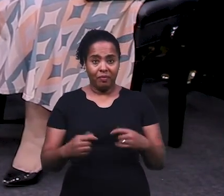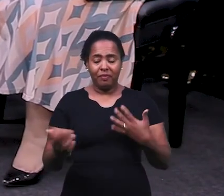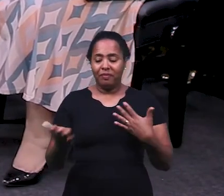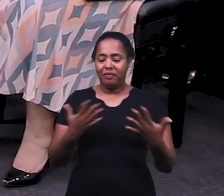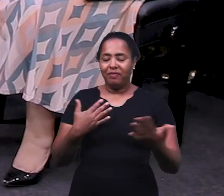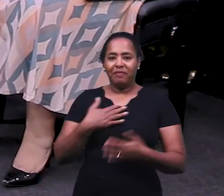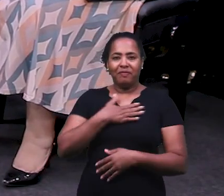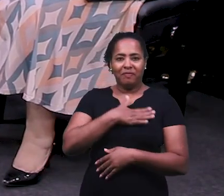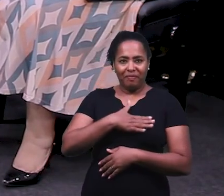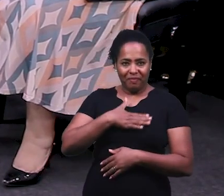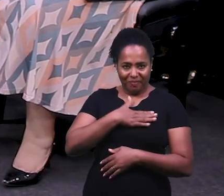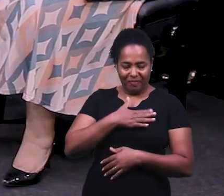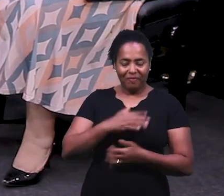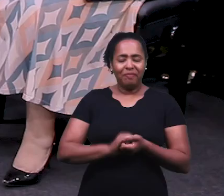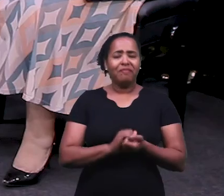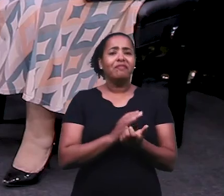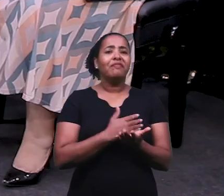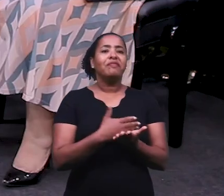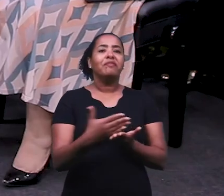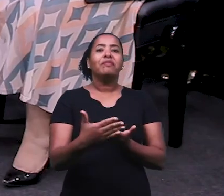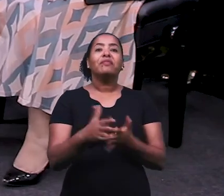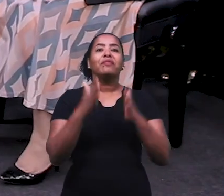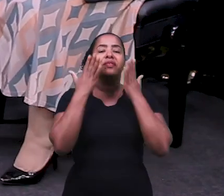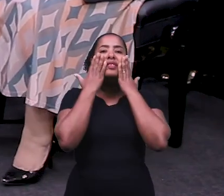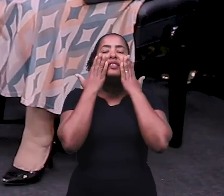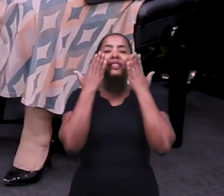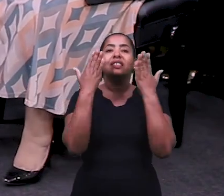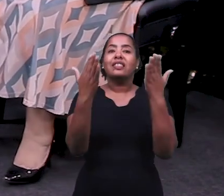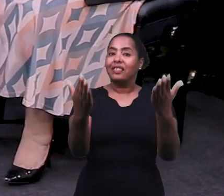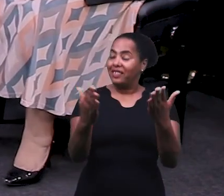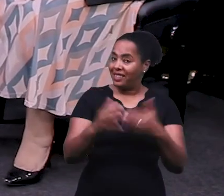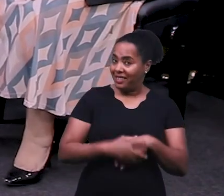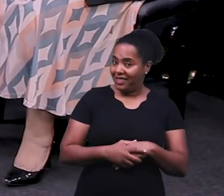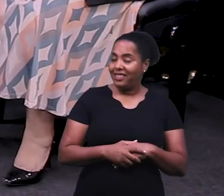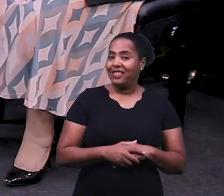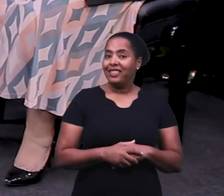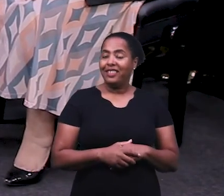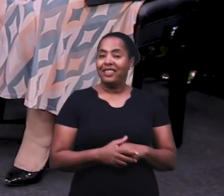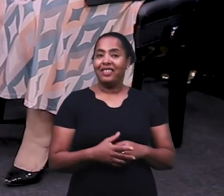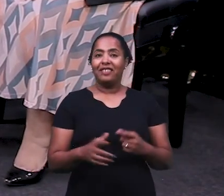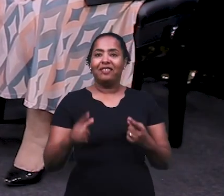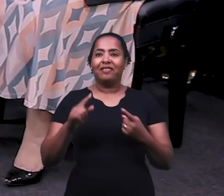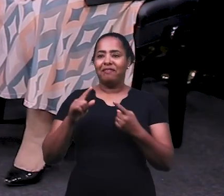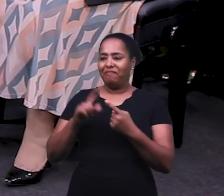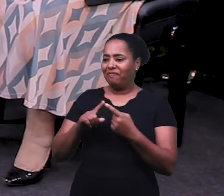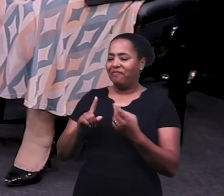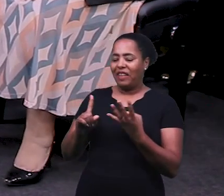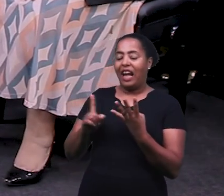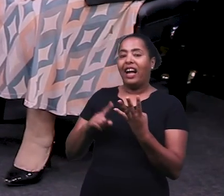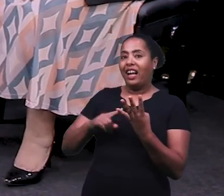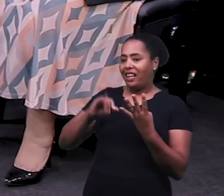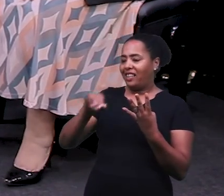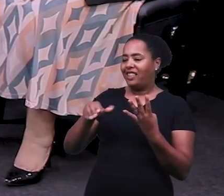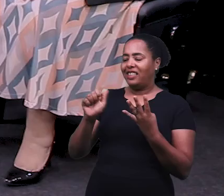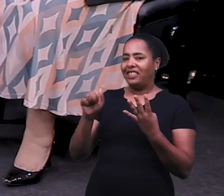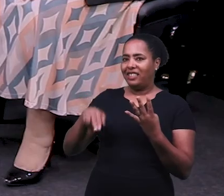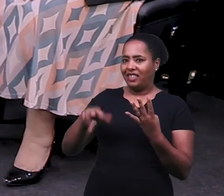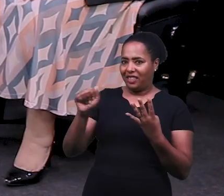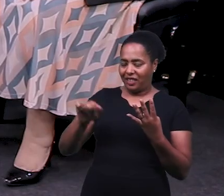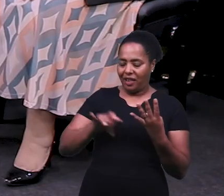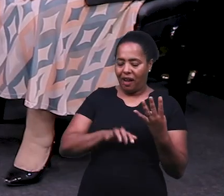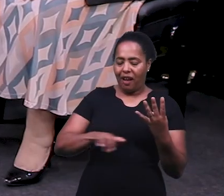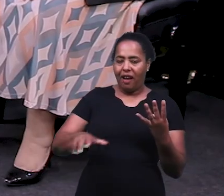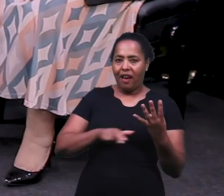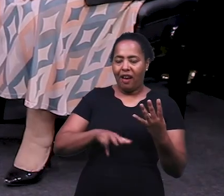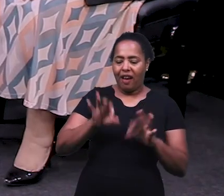essa possibilidade de uma conversa agradável. Então vamos começar o seguinte, vamos começar apresentando as irmãs. A nossa irmã